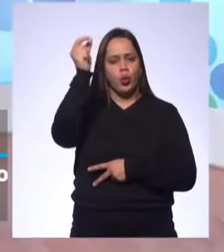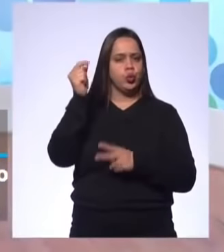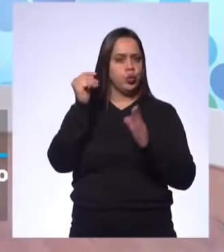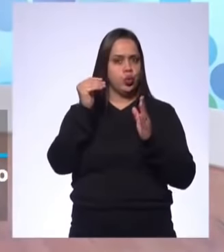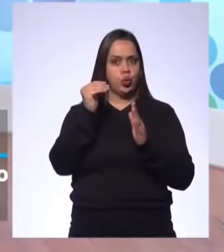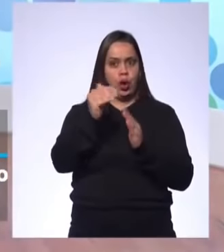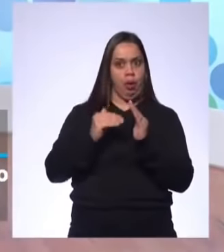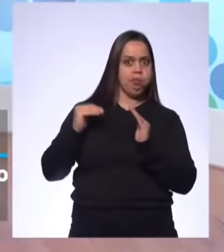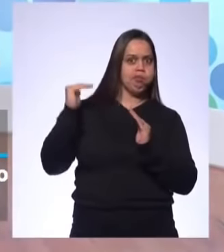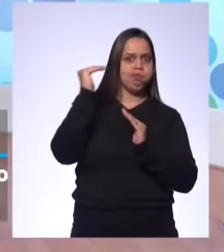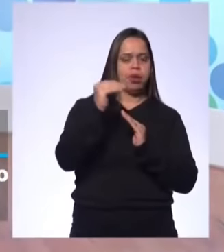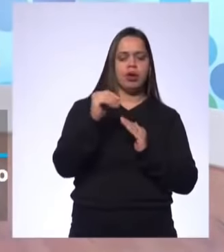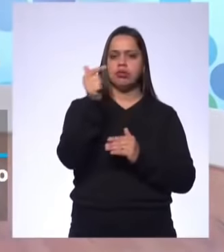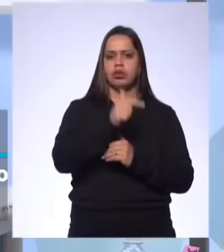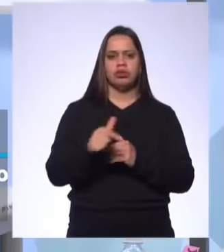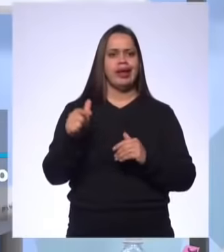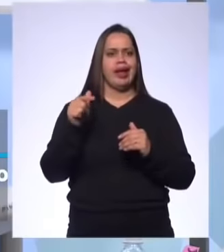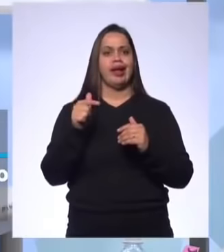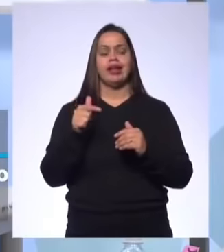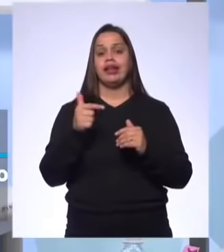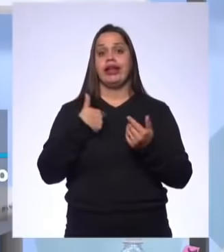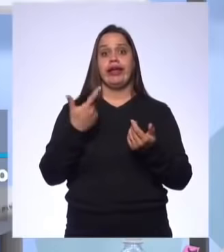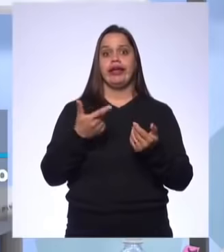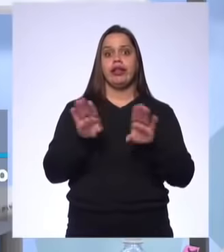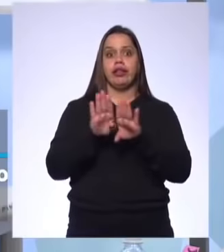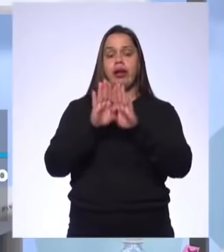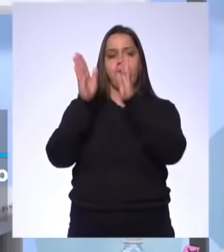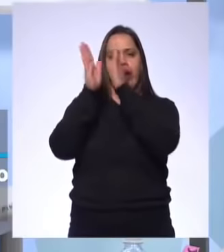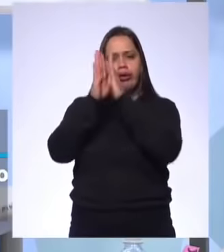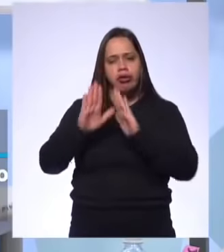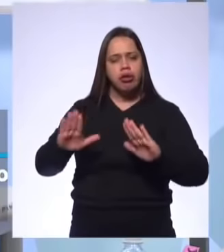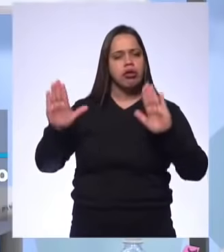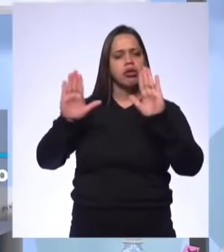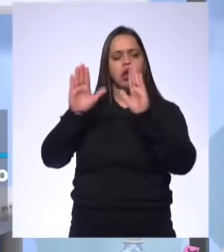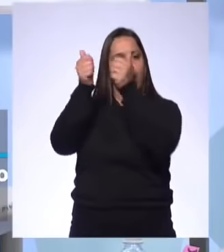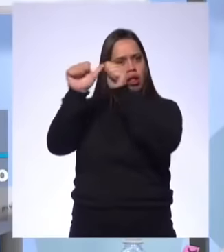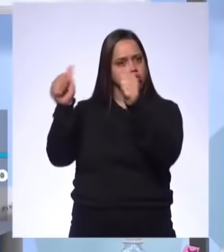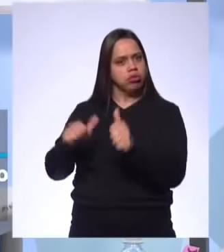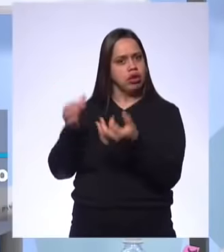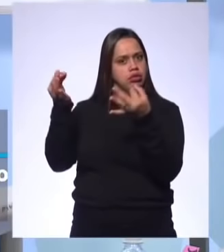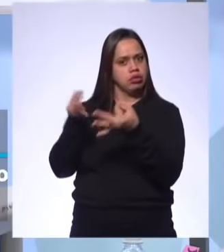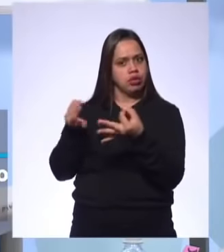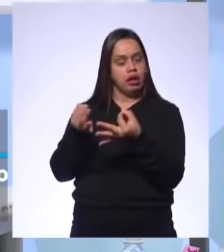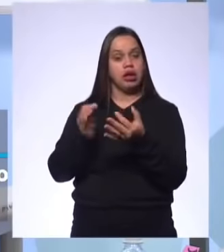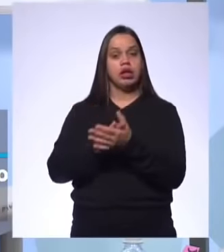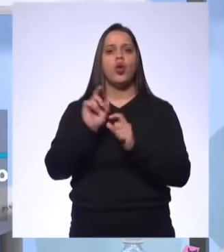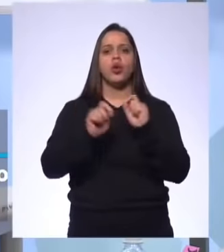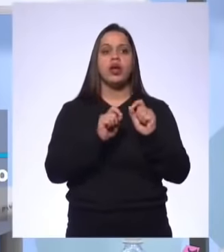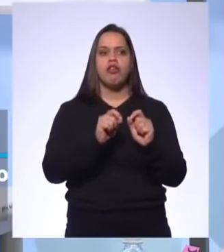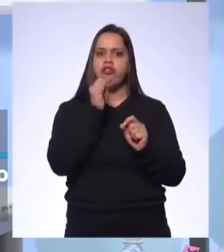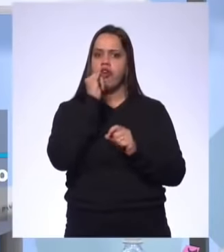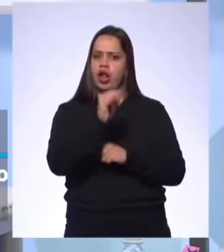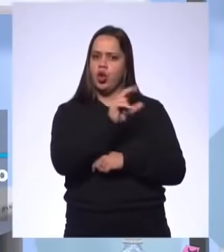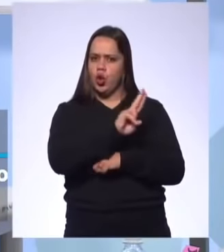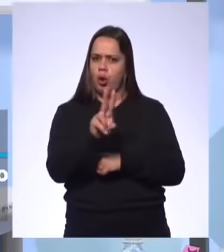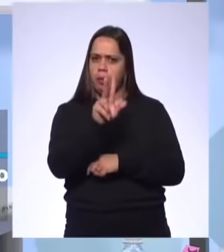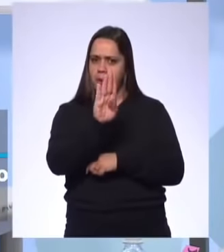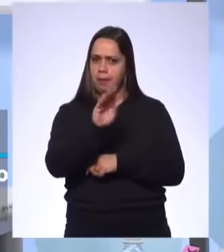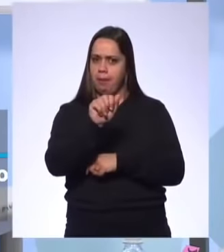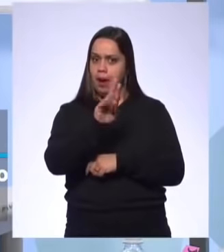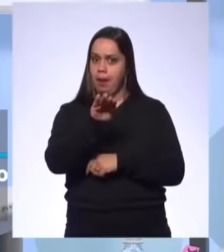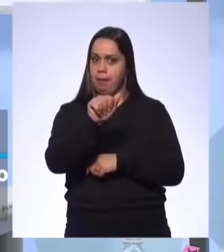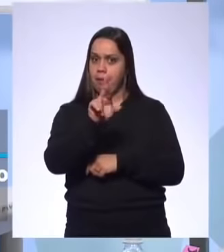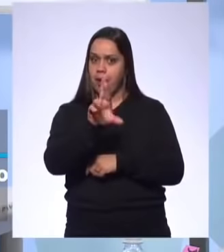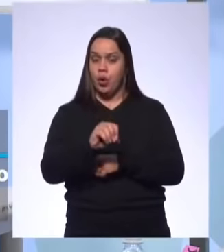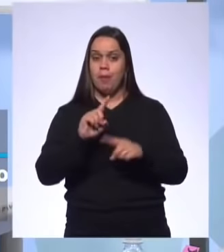possuíam cultura elevada, que não cultuavam os deuses corretos. Então, eles foram chamados de bárbaros, mas de uma forma